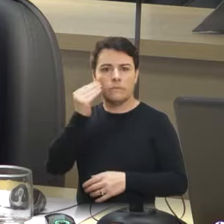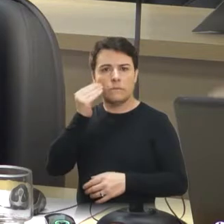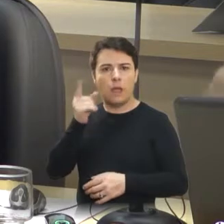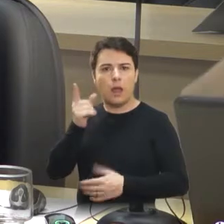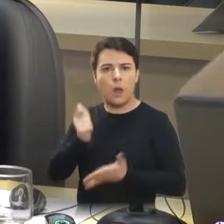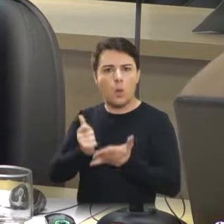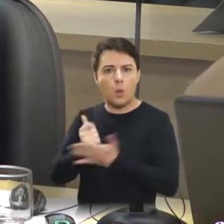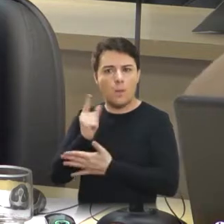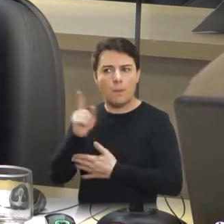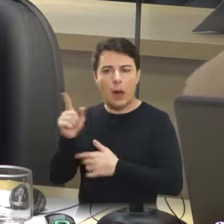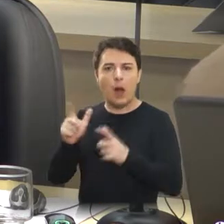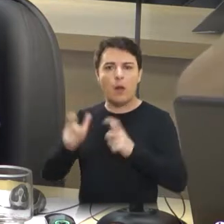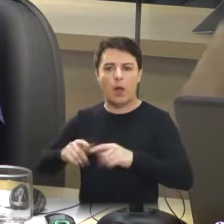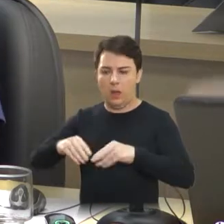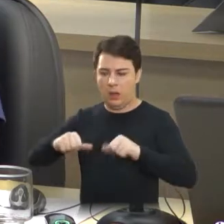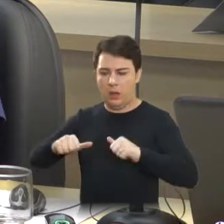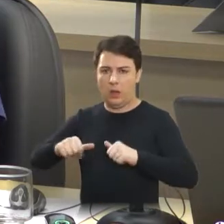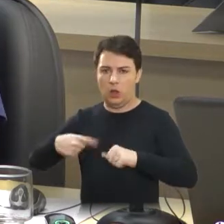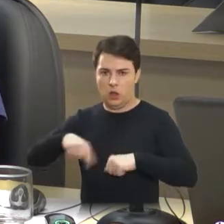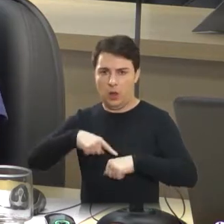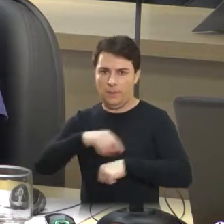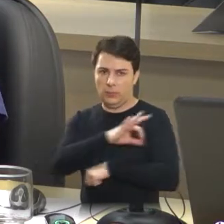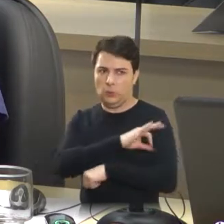a gente acompanhou na prefeitura,